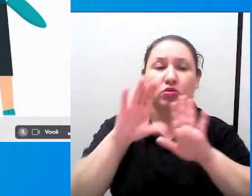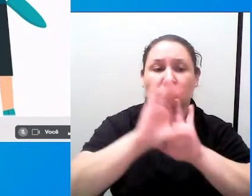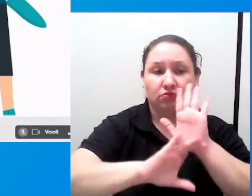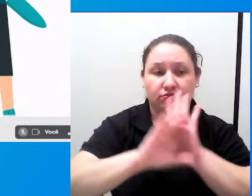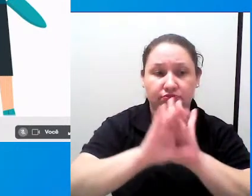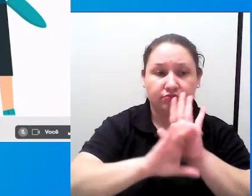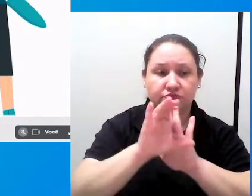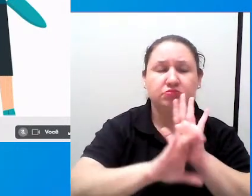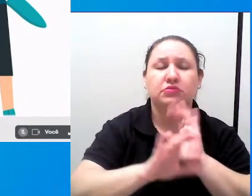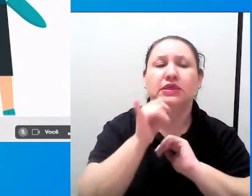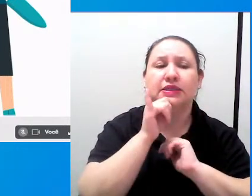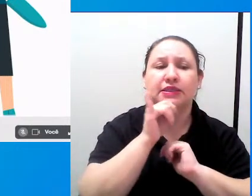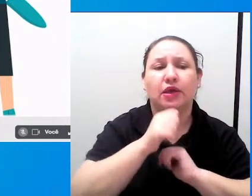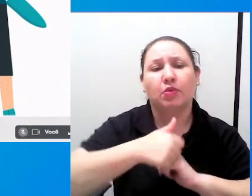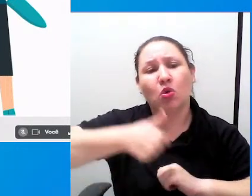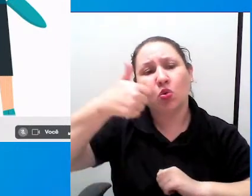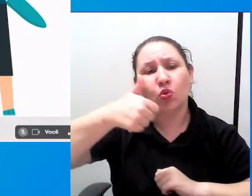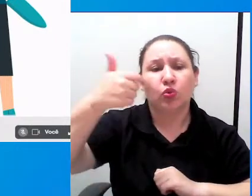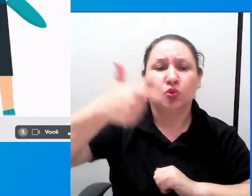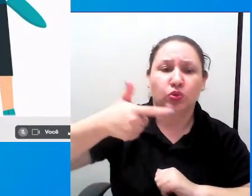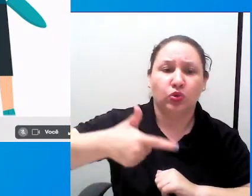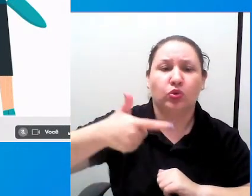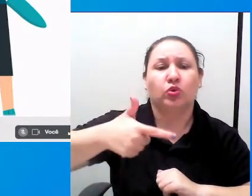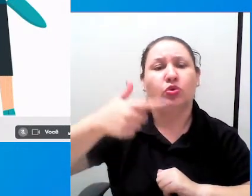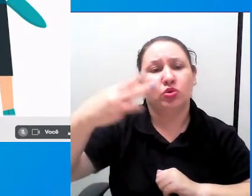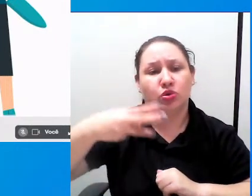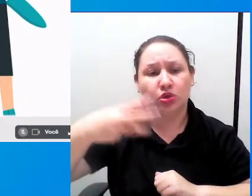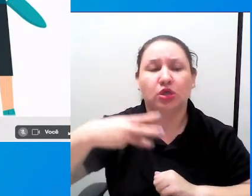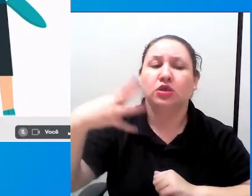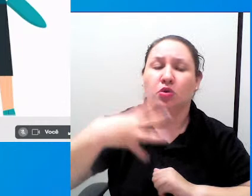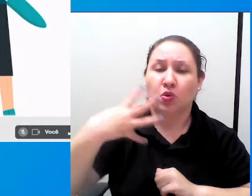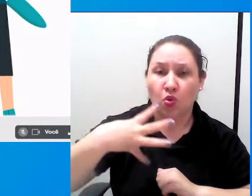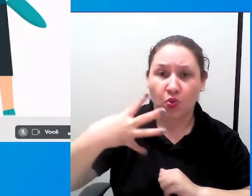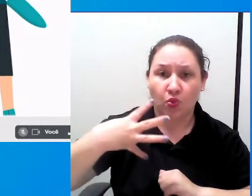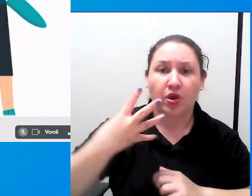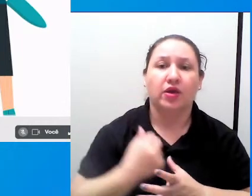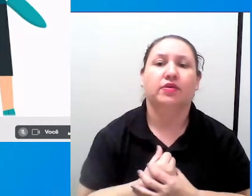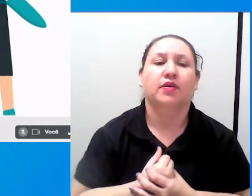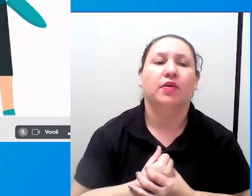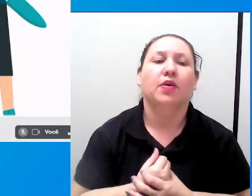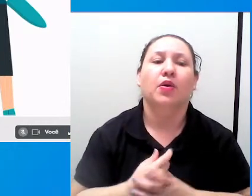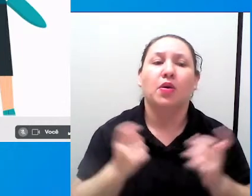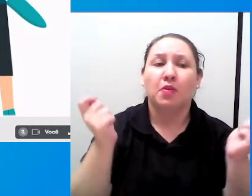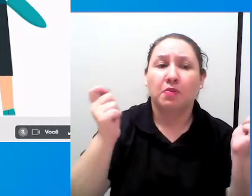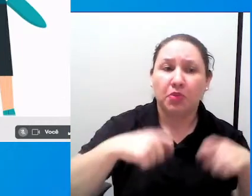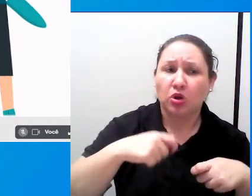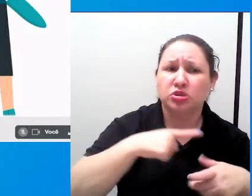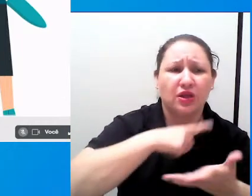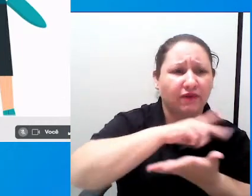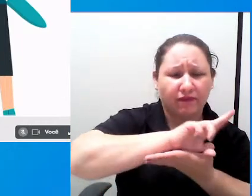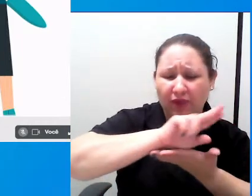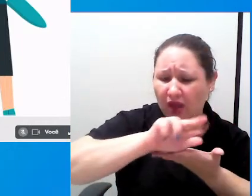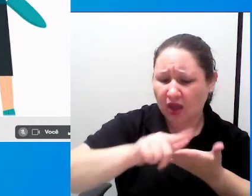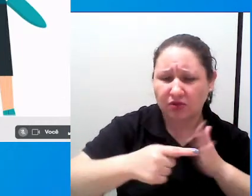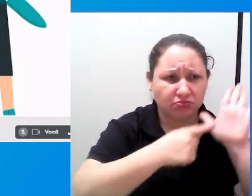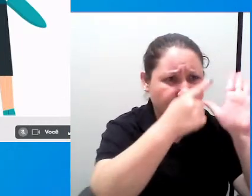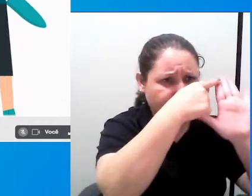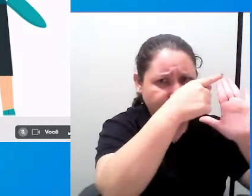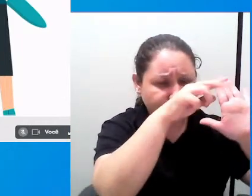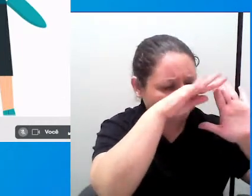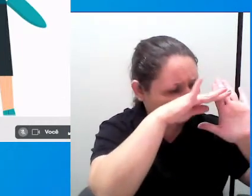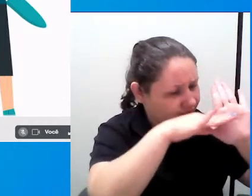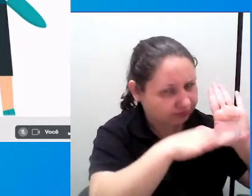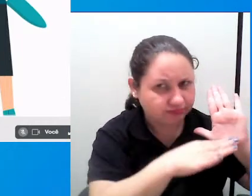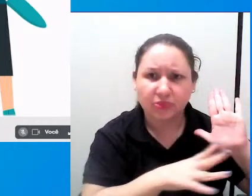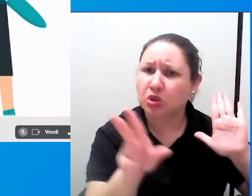1, 2, 3 e 4. Então, pode ser curso de introdução à programação, introdução à robótica, desenvolvimento web, pacote de